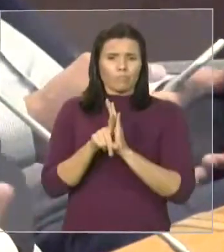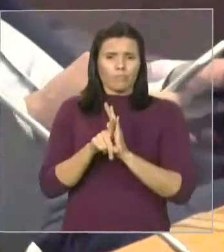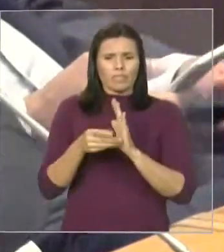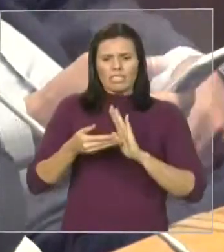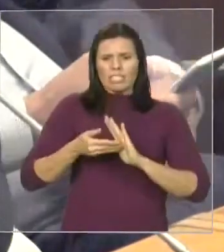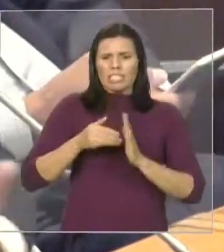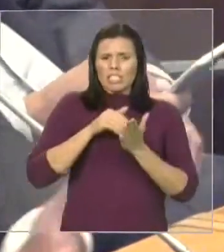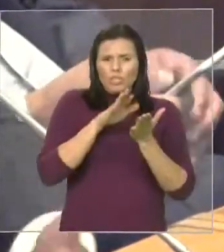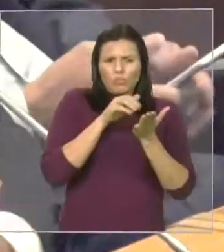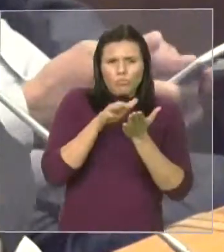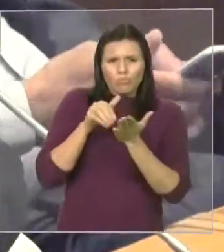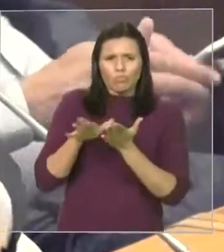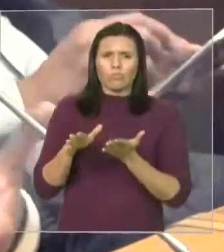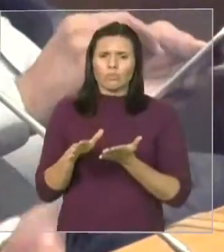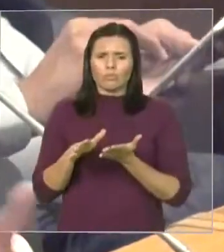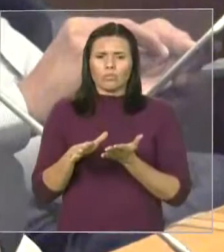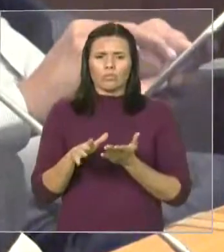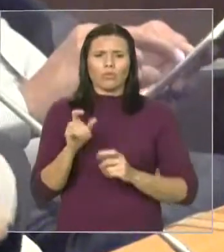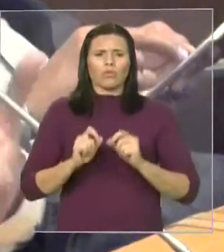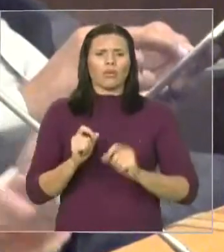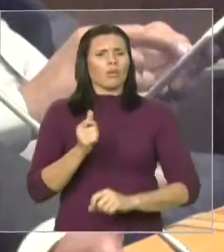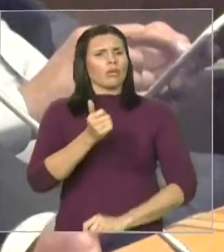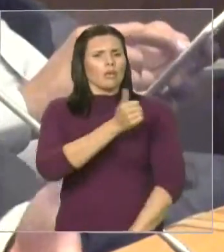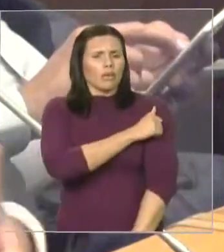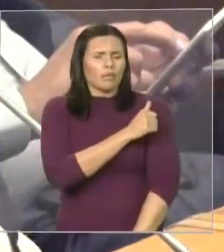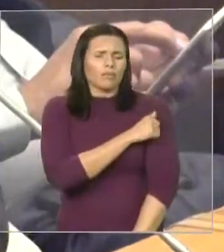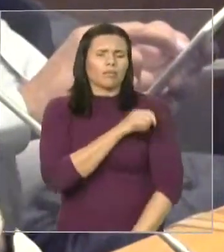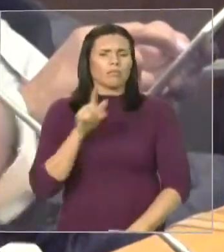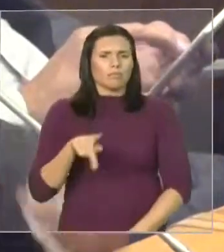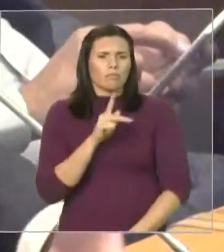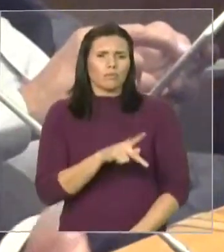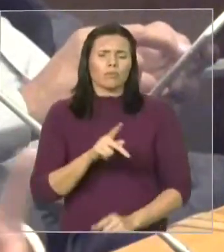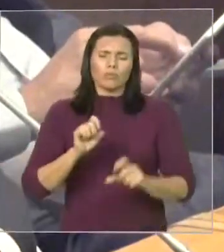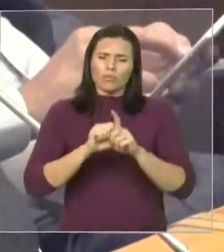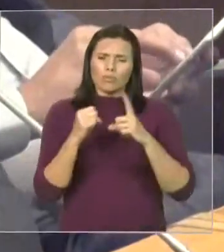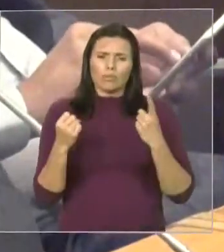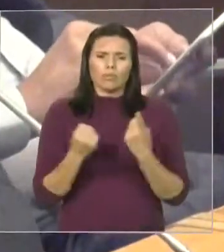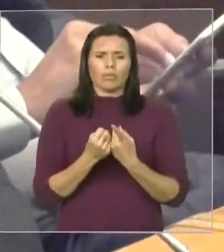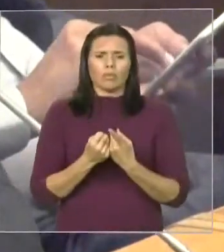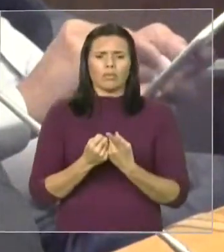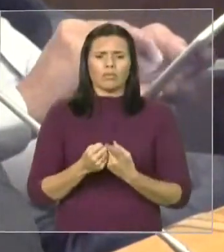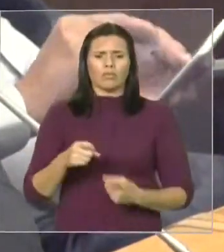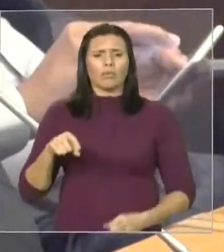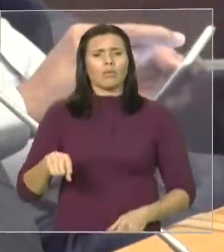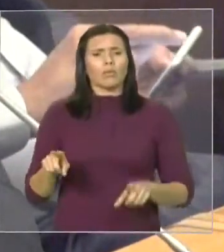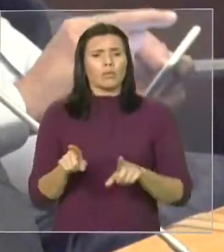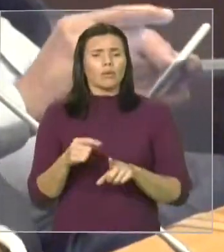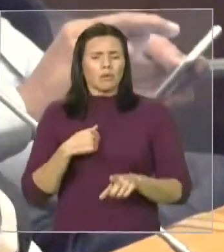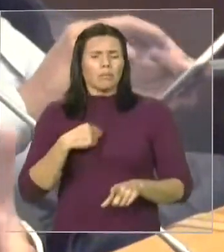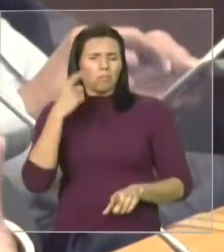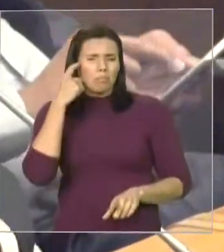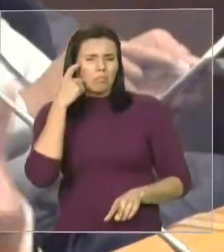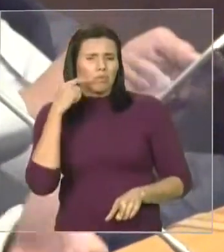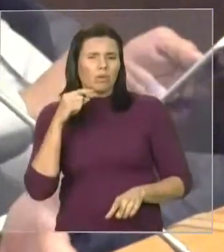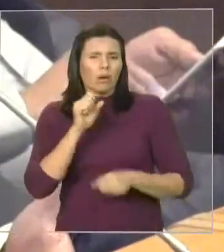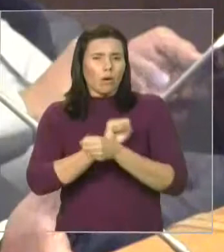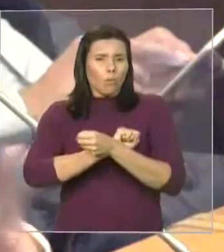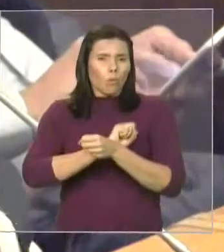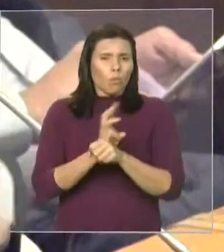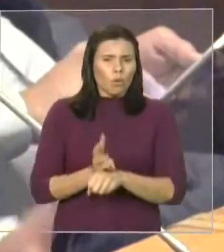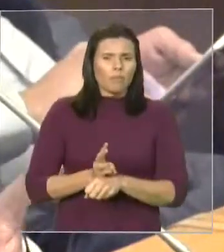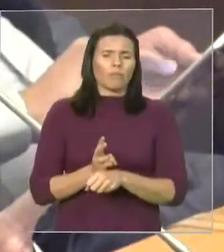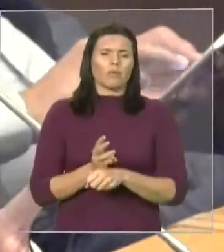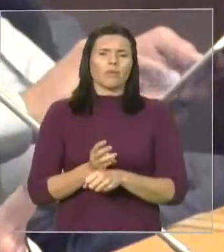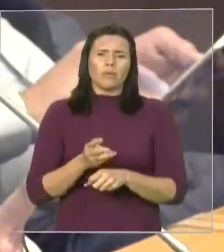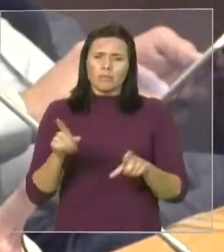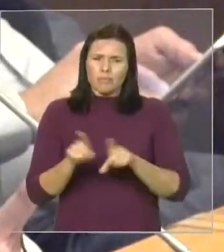participação da sociedade, dos estudantes, dos professores. A UEMA teve uma participação importante e nós conseguimos, a duras custas, que